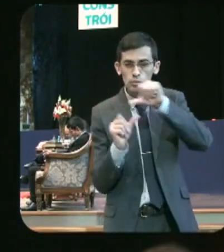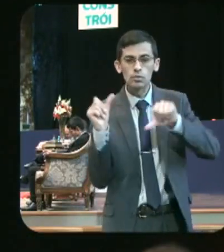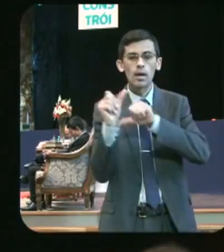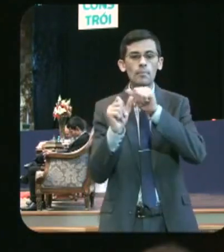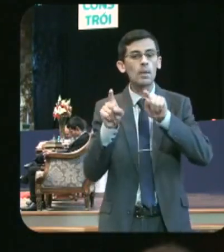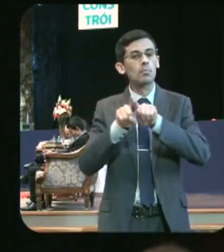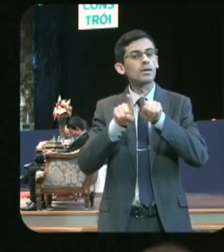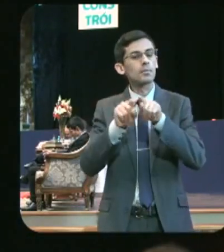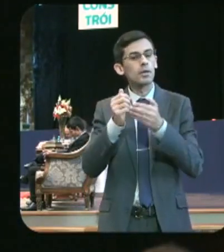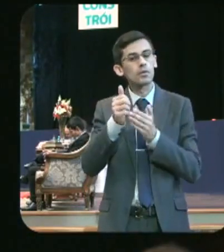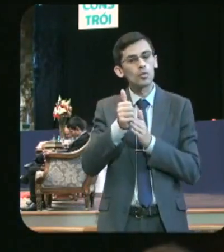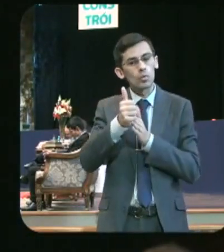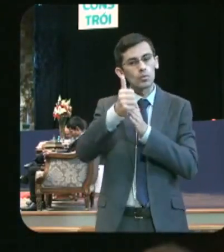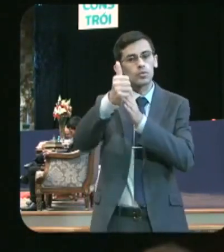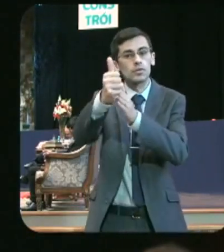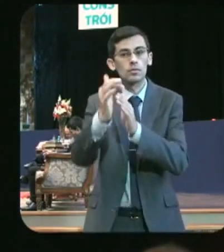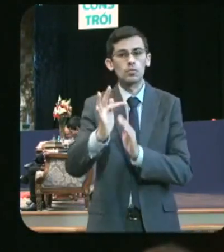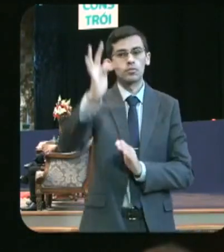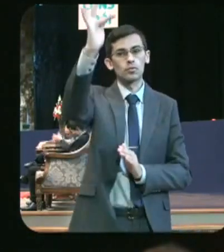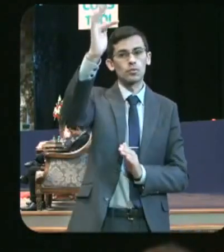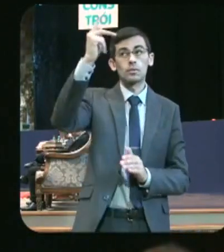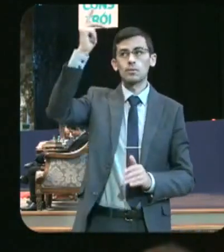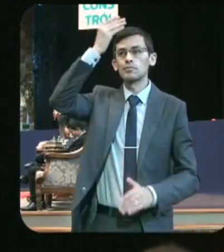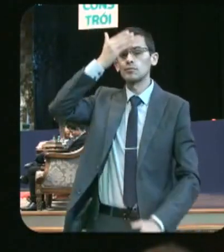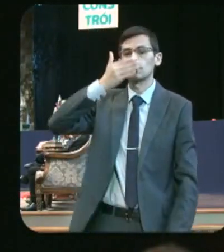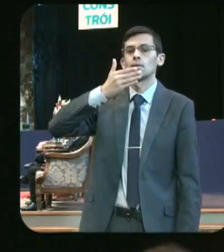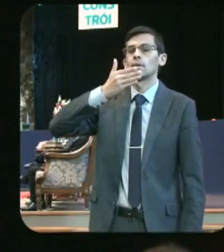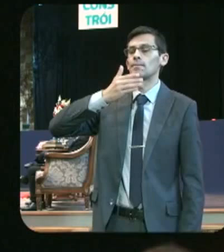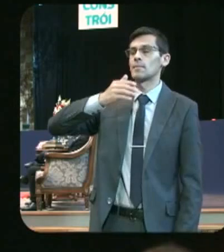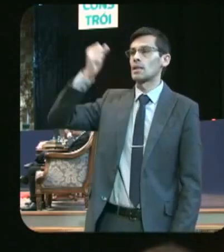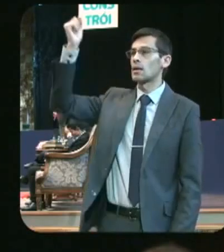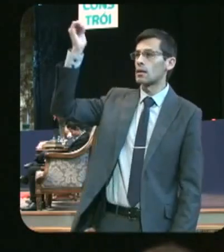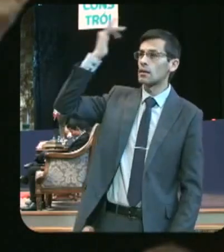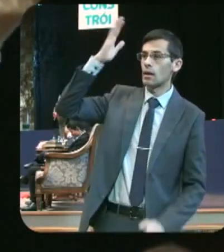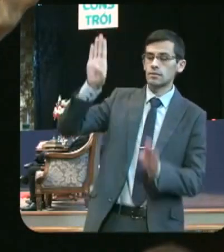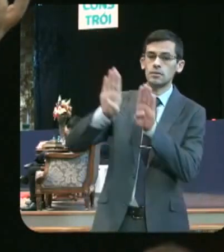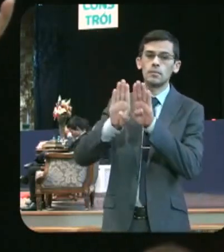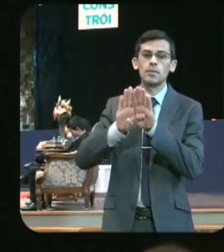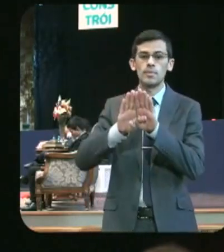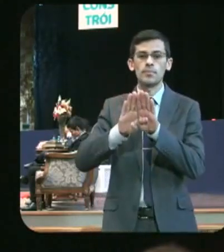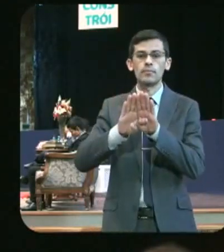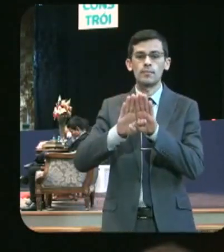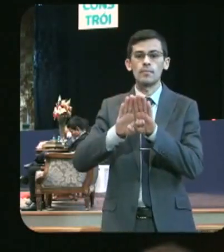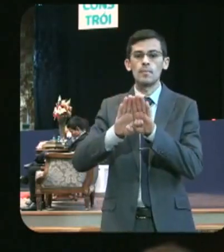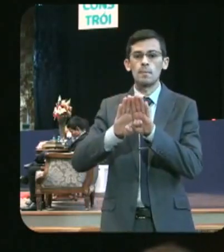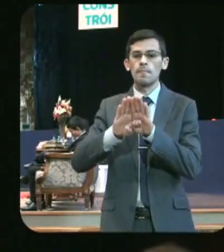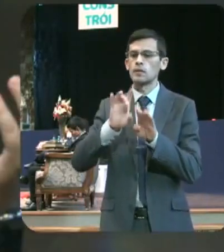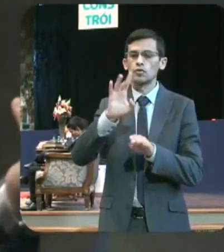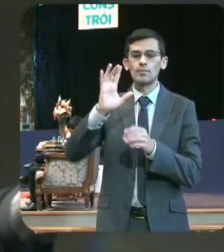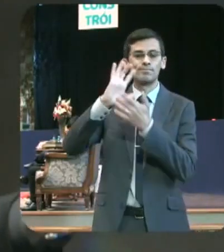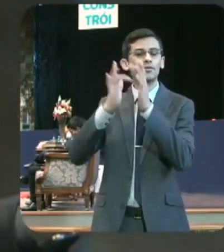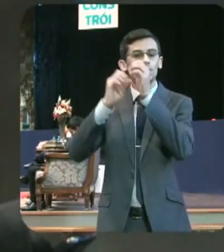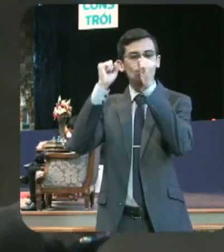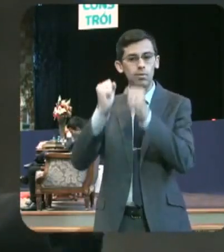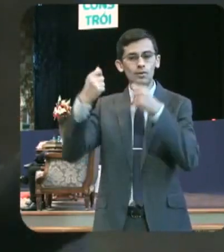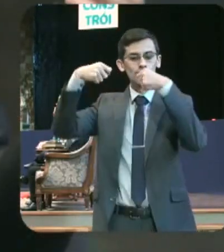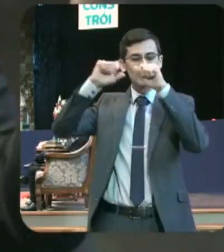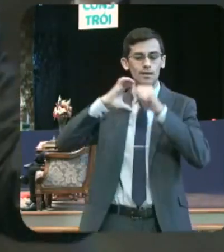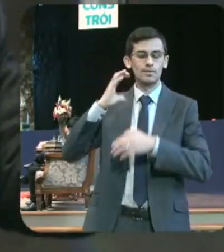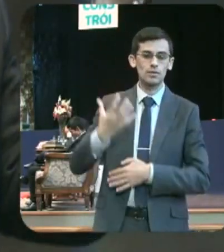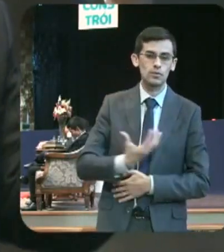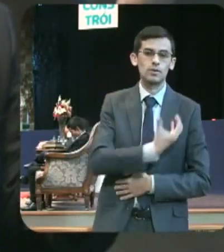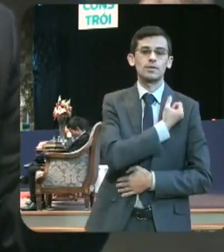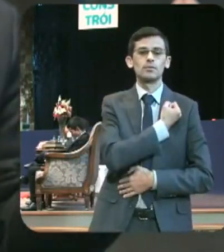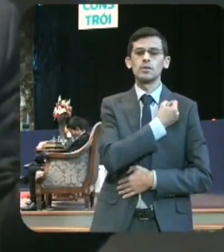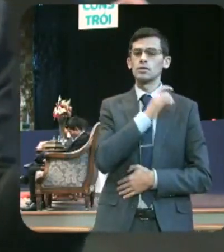para conduzir o meu futuro na sua graça. E essa é a obra da salvação, gente. Essa é